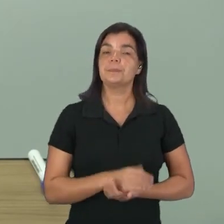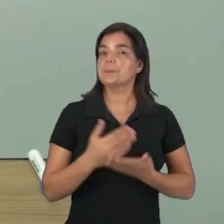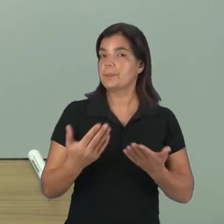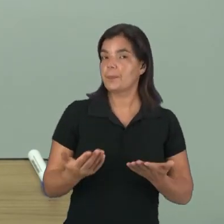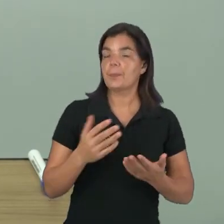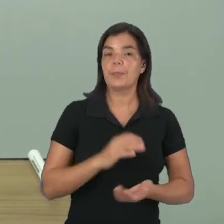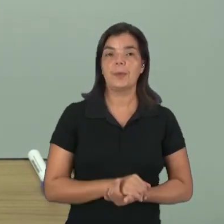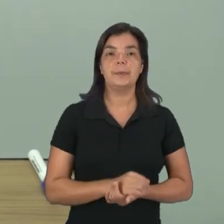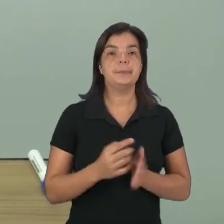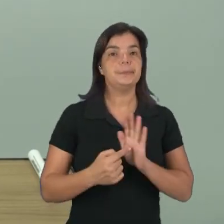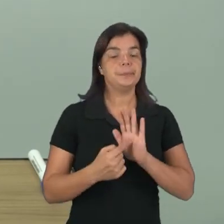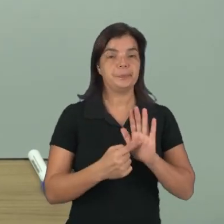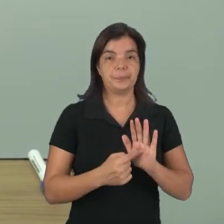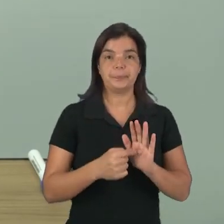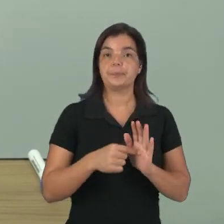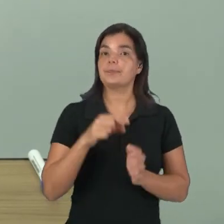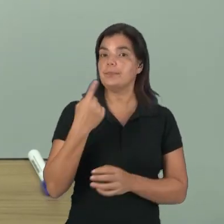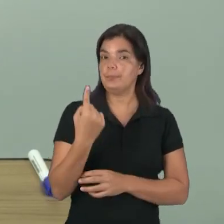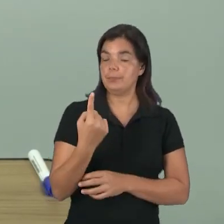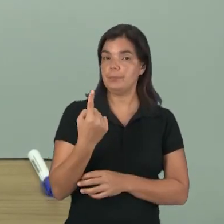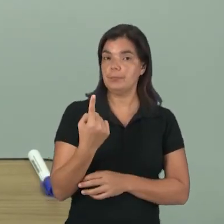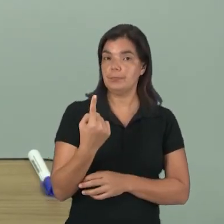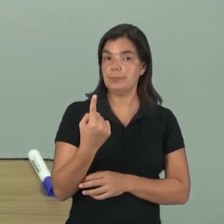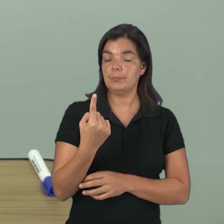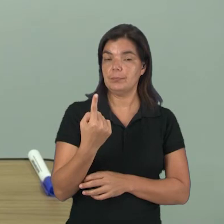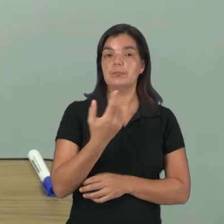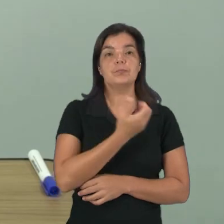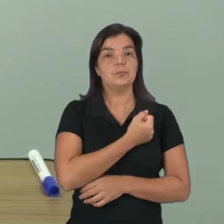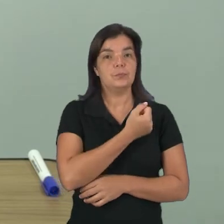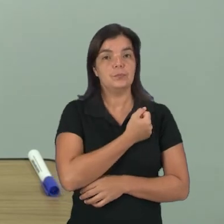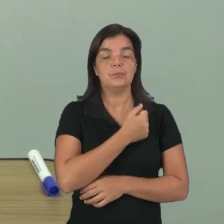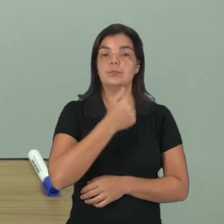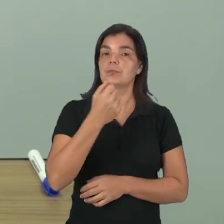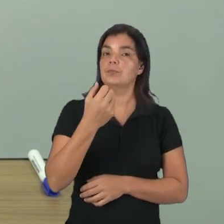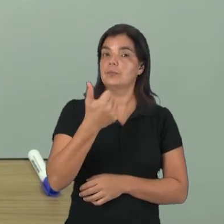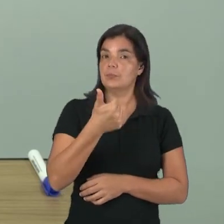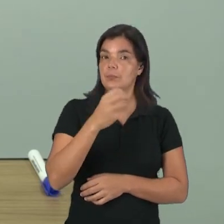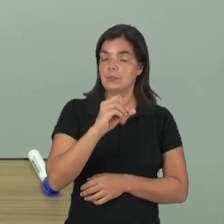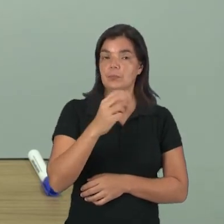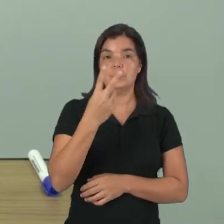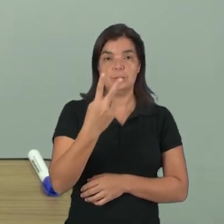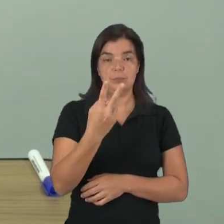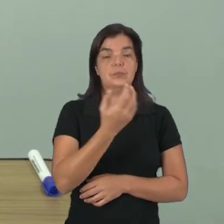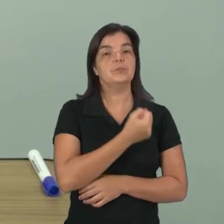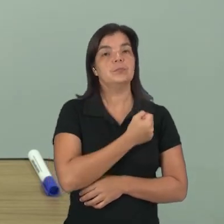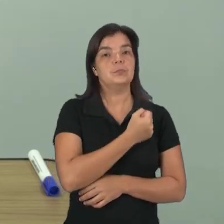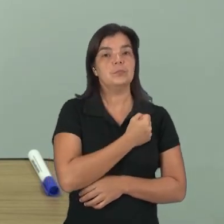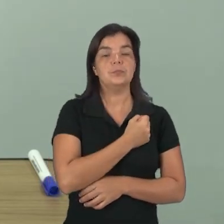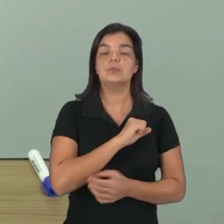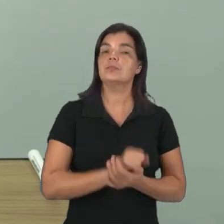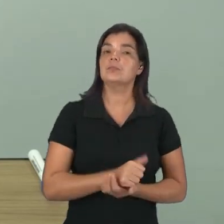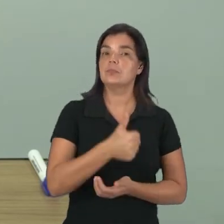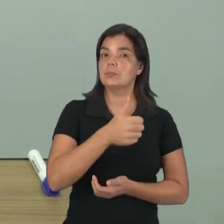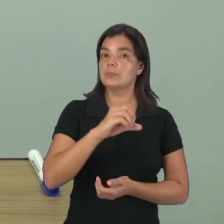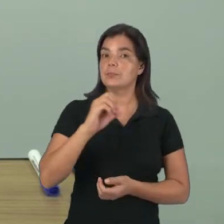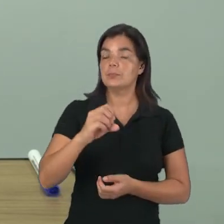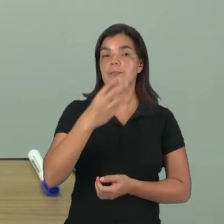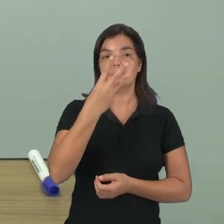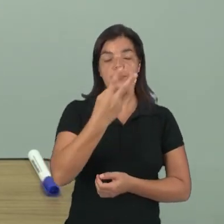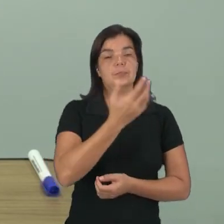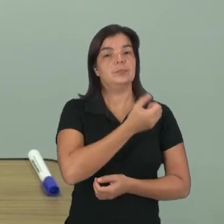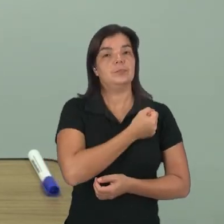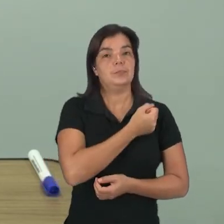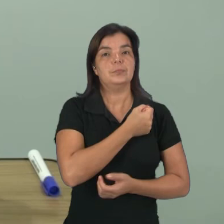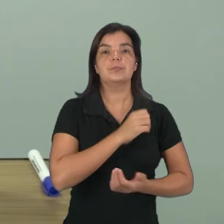mesmo? Aparece nas unidades apenas um algarismo, nas dezenas 2 algarismos e nas centenas